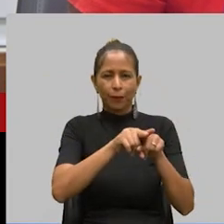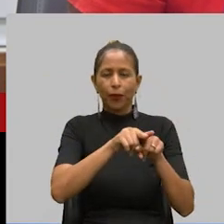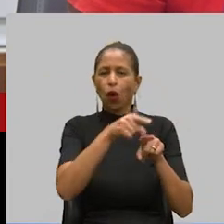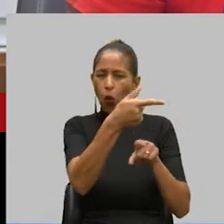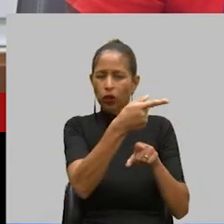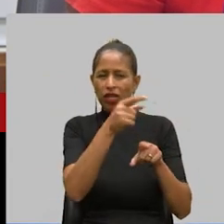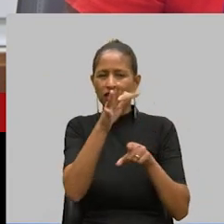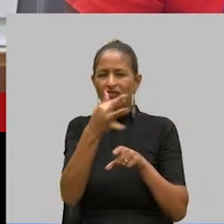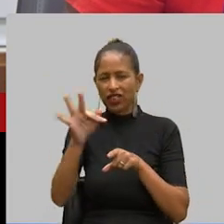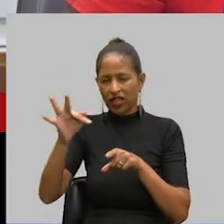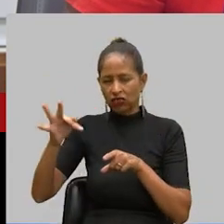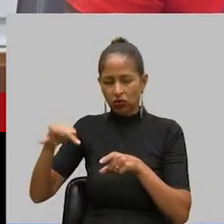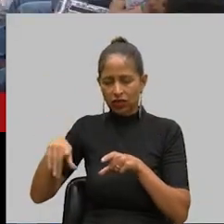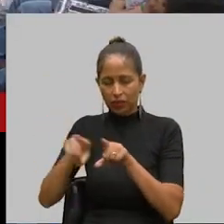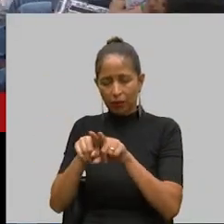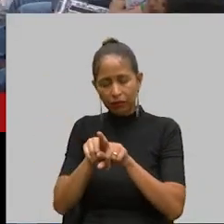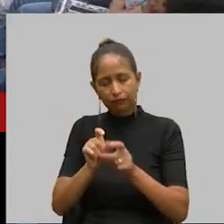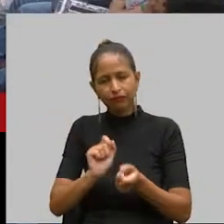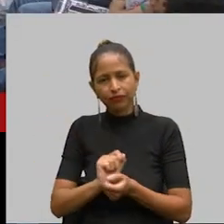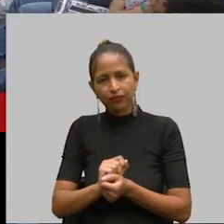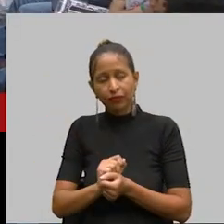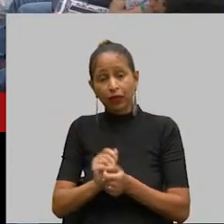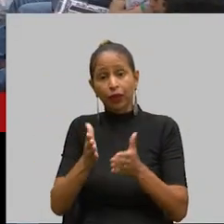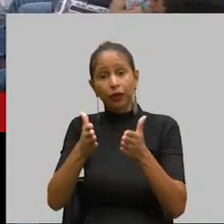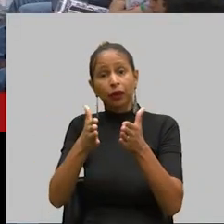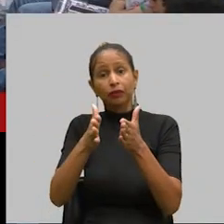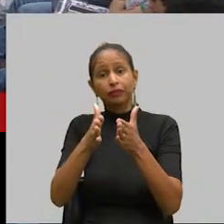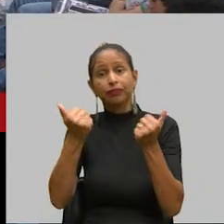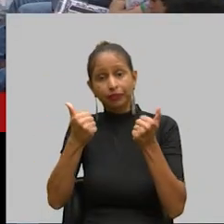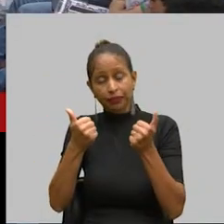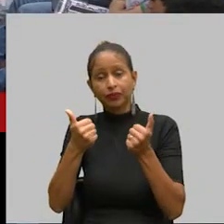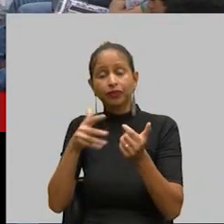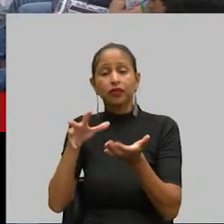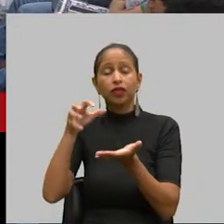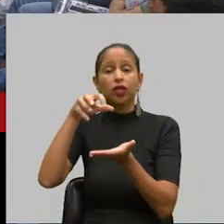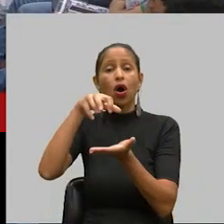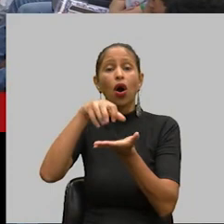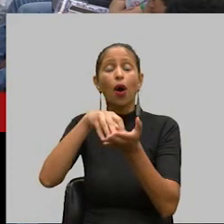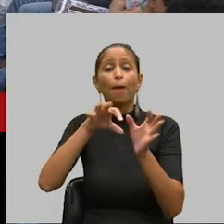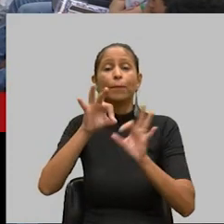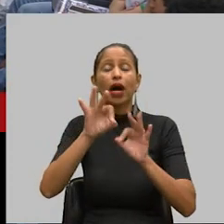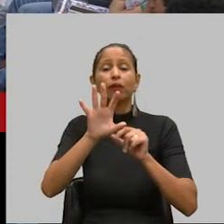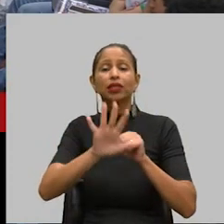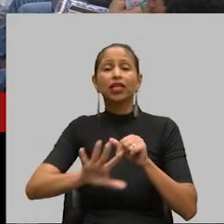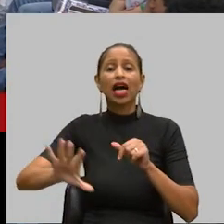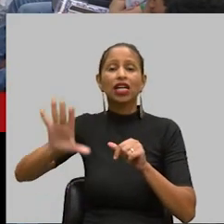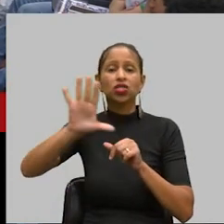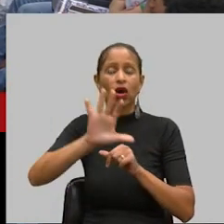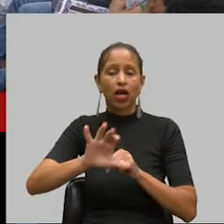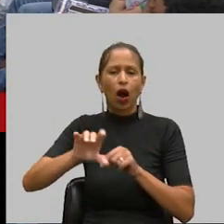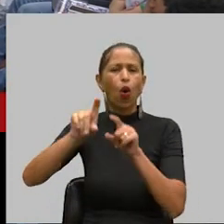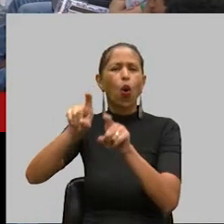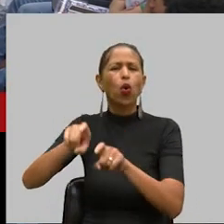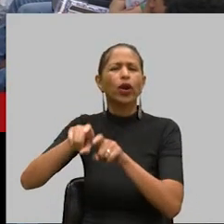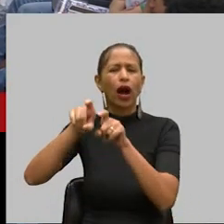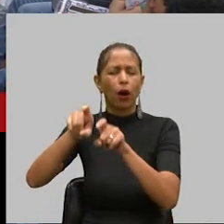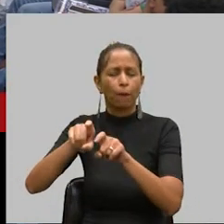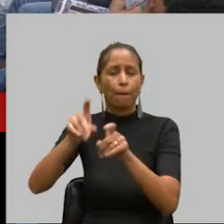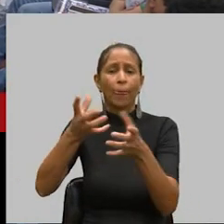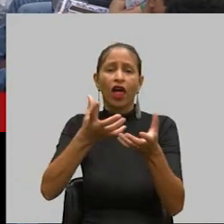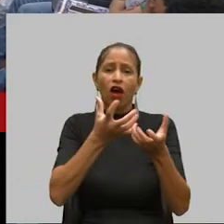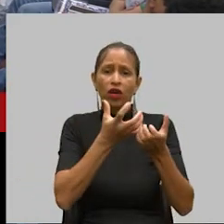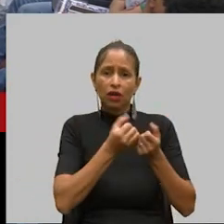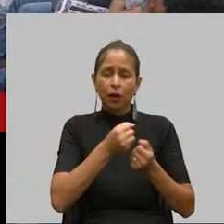outras federações demandamos a implementação do Plano Nacional de sucessão Rural que foi recebido pela